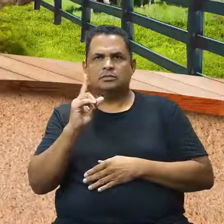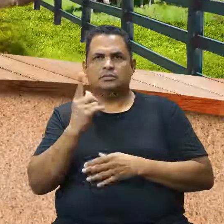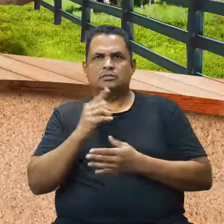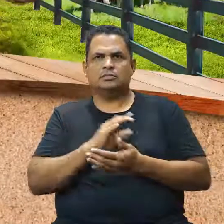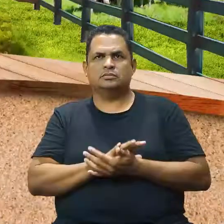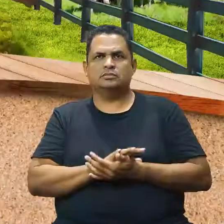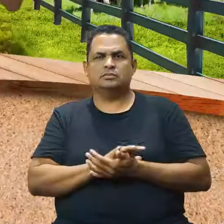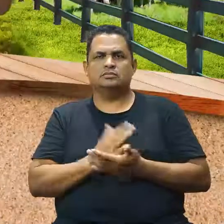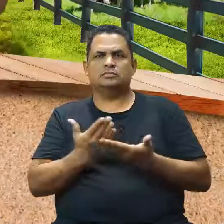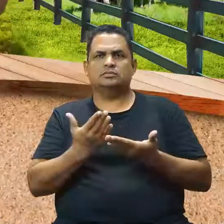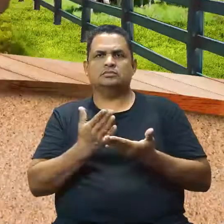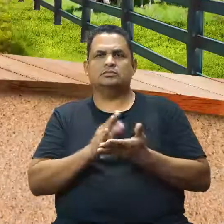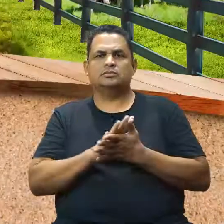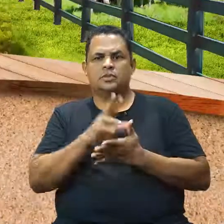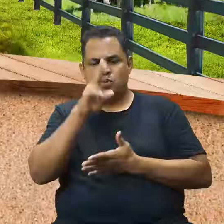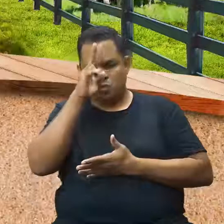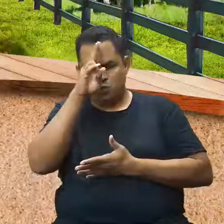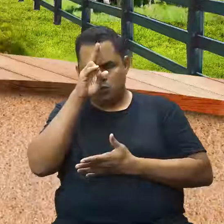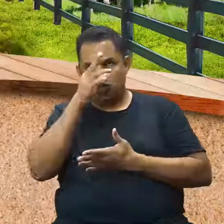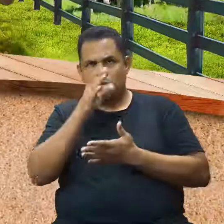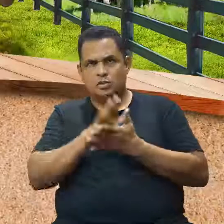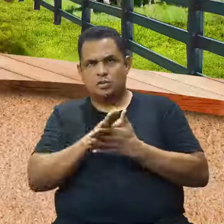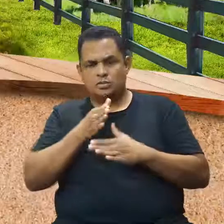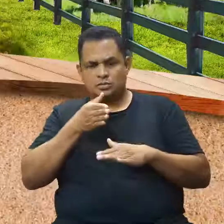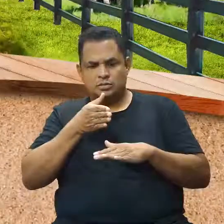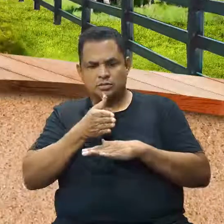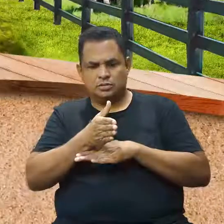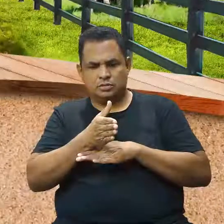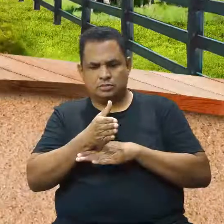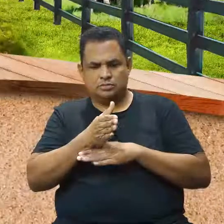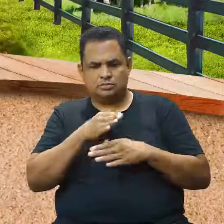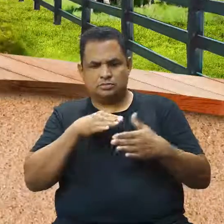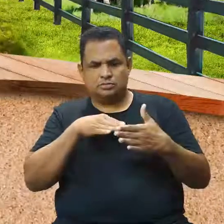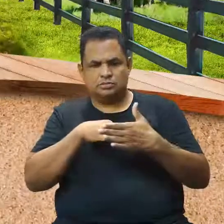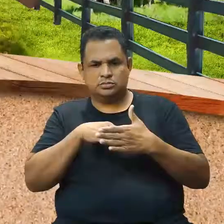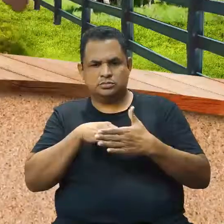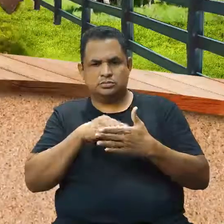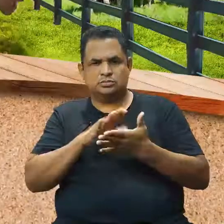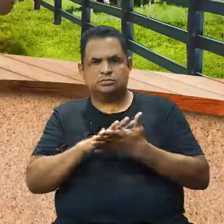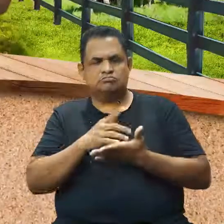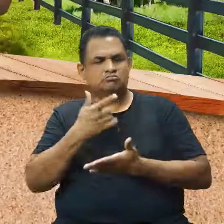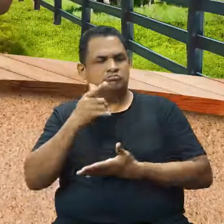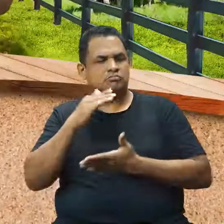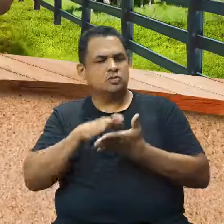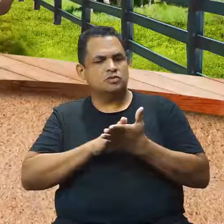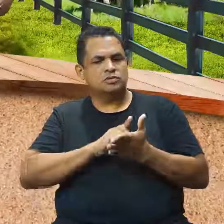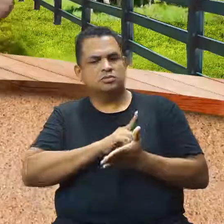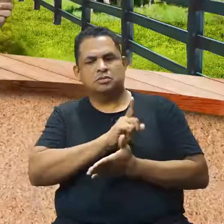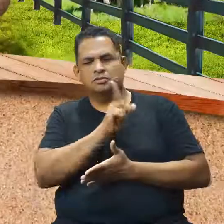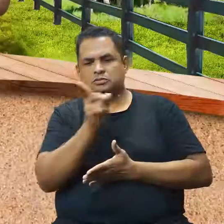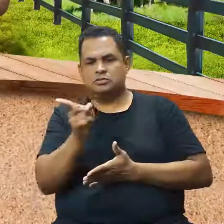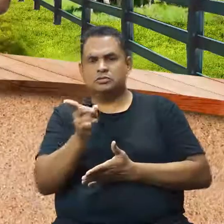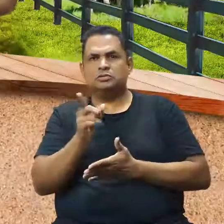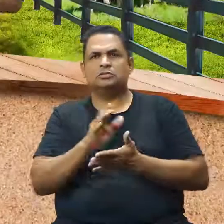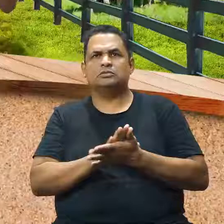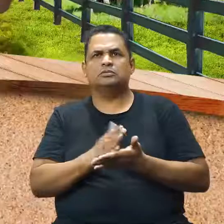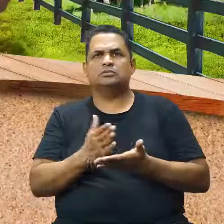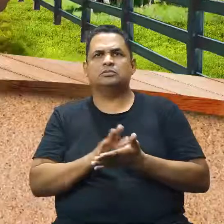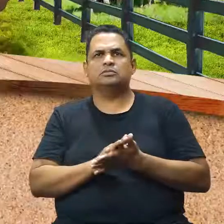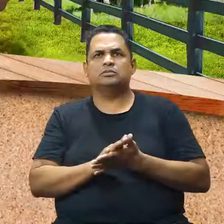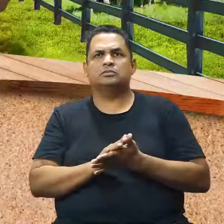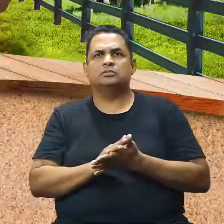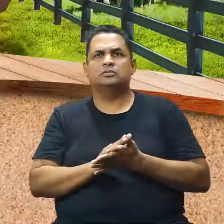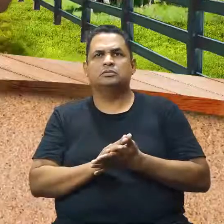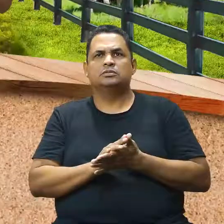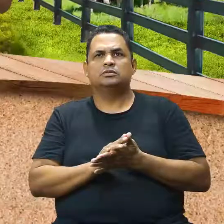isca onde o inseto entra, fica preso e não consegue mais sair. Isso é uma